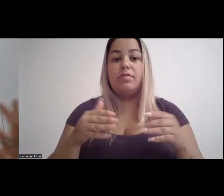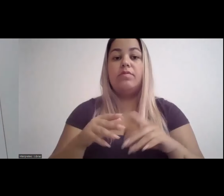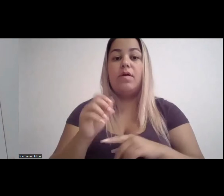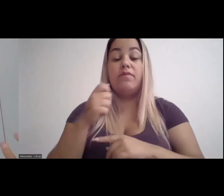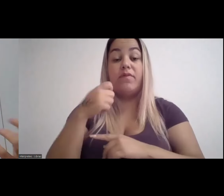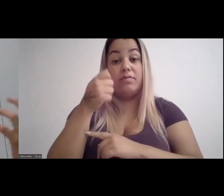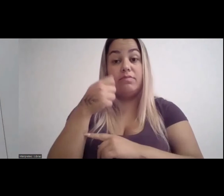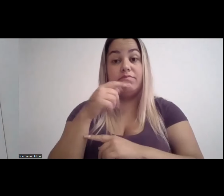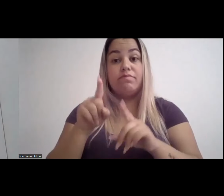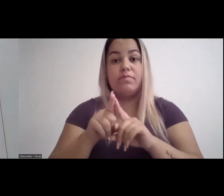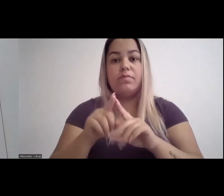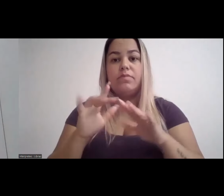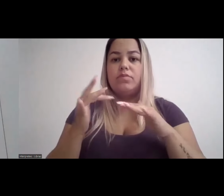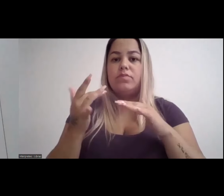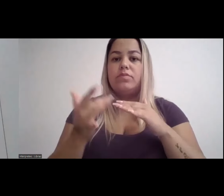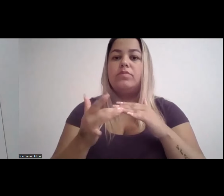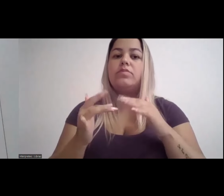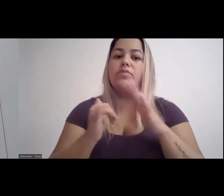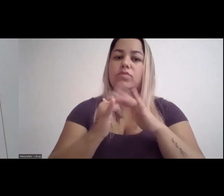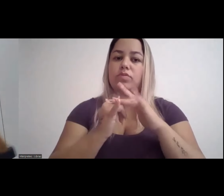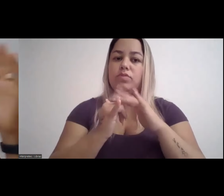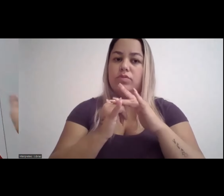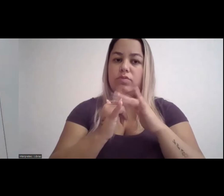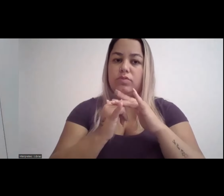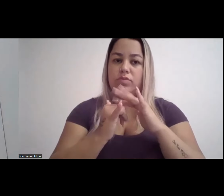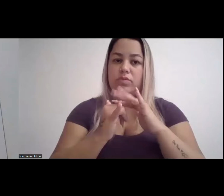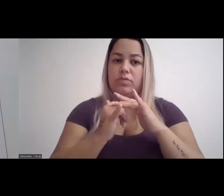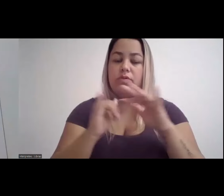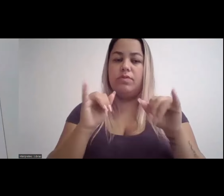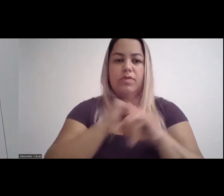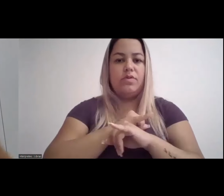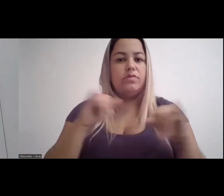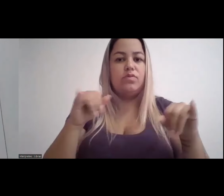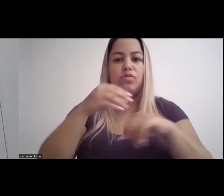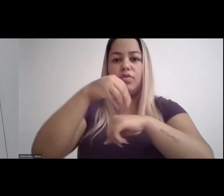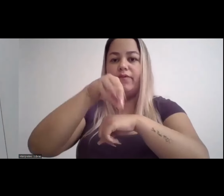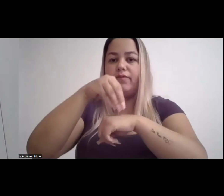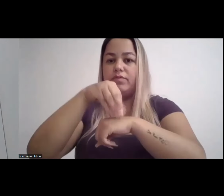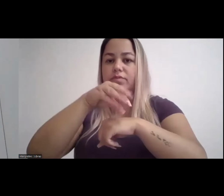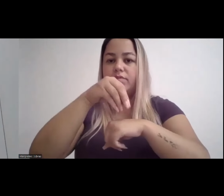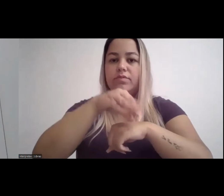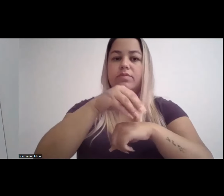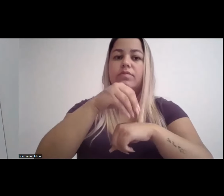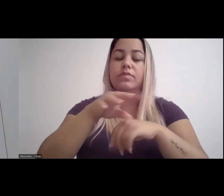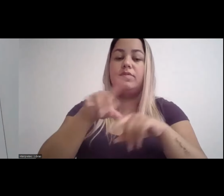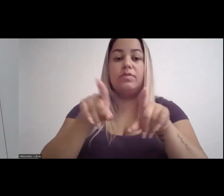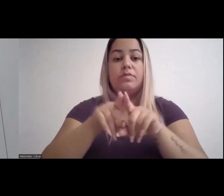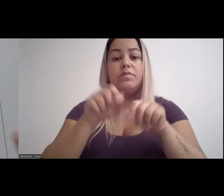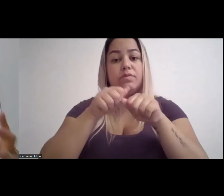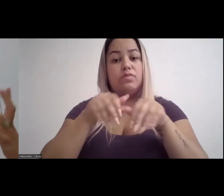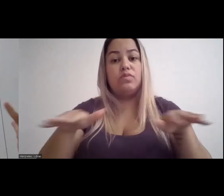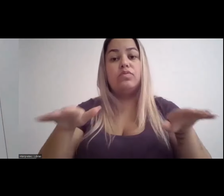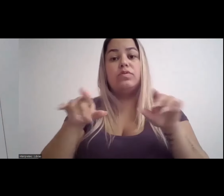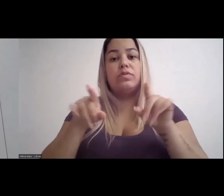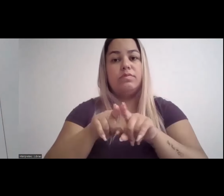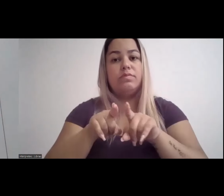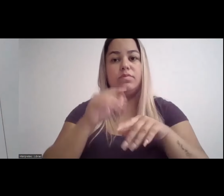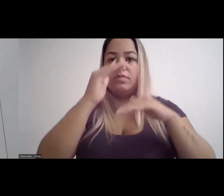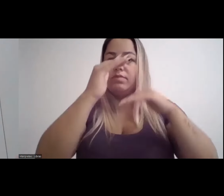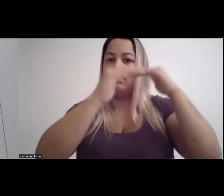também nas redes DENAP, no canal DENAP no YouTube. Divulguem à vontade, a ideia é essa mesmo, é espalhar a palavra do